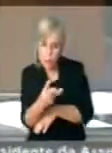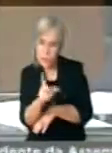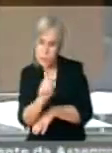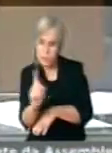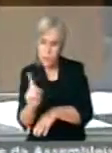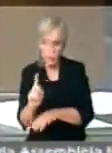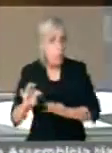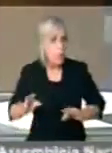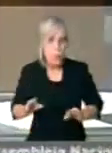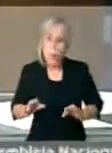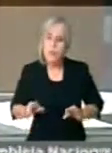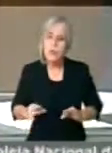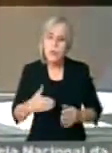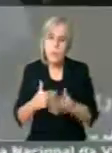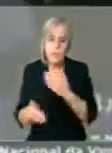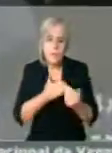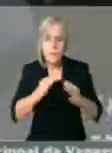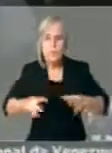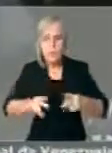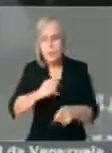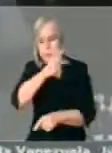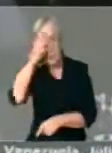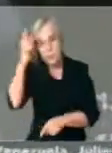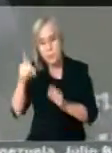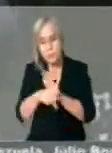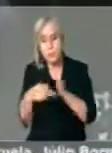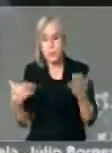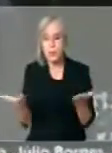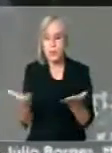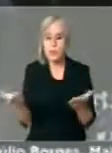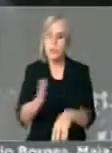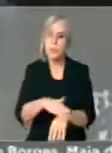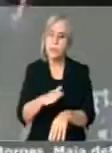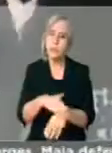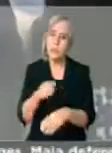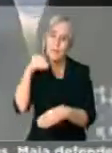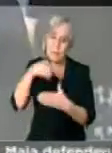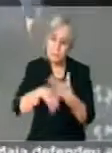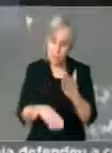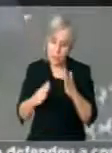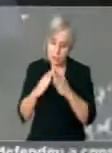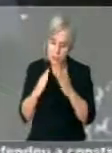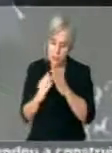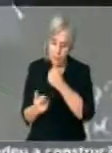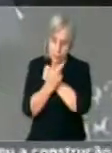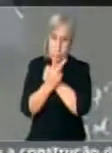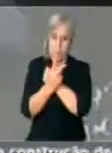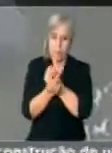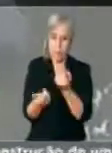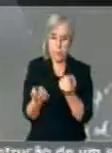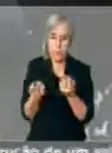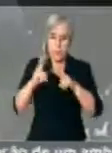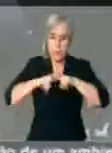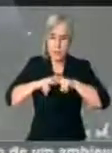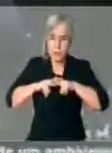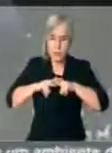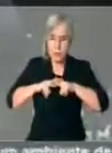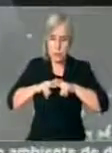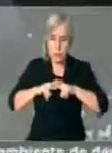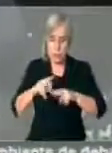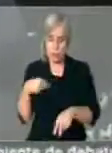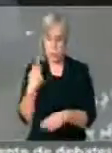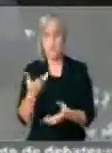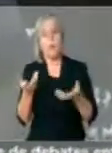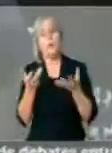só meus filhos. Cidadãos capixabas estão nesse momento extremamente vulneráveis. O que nós queremos, todos nós